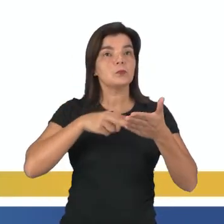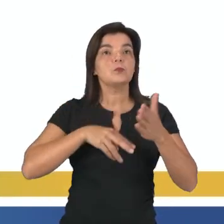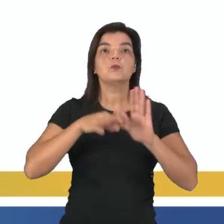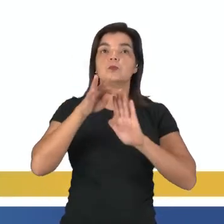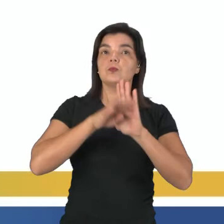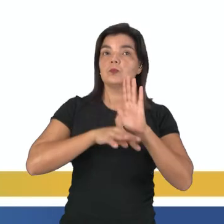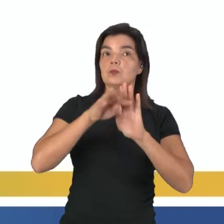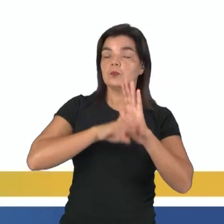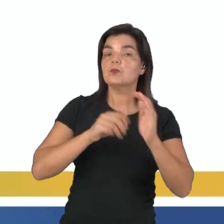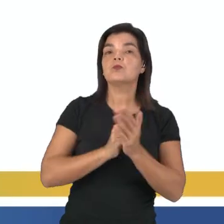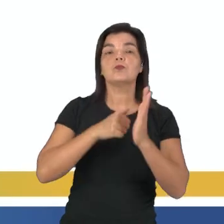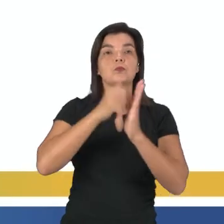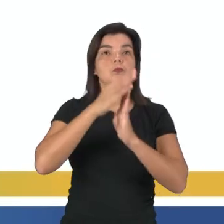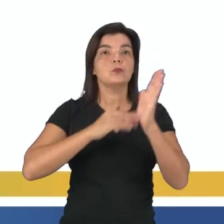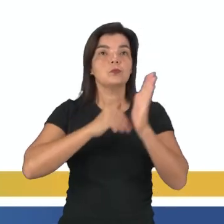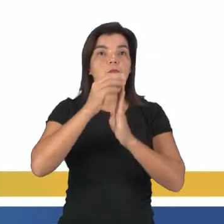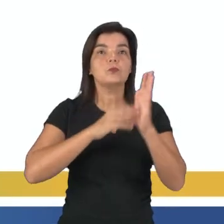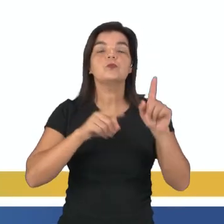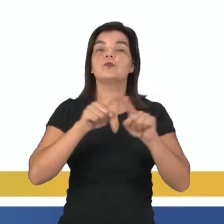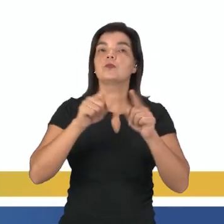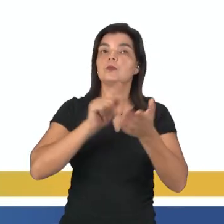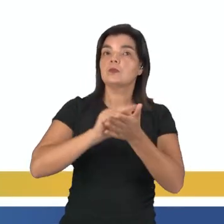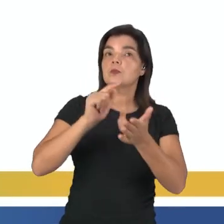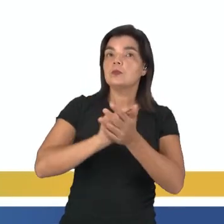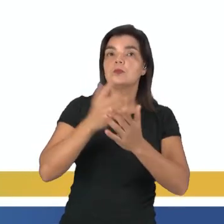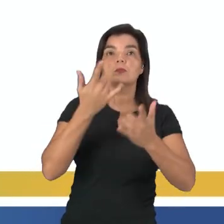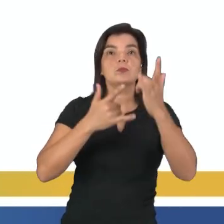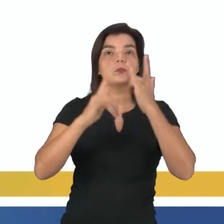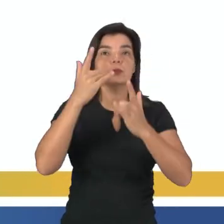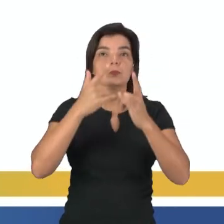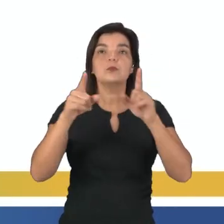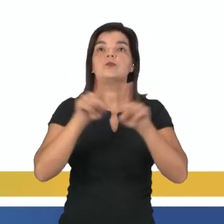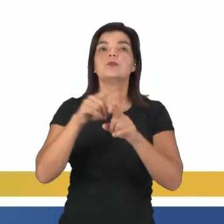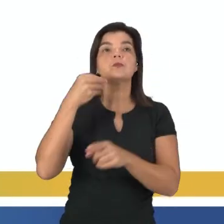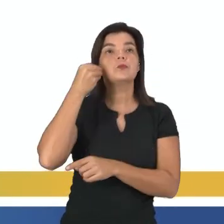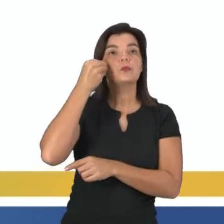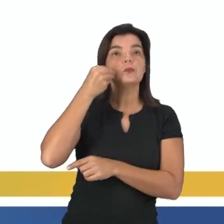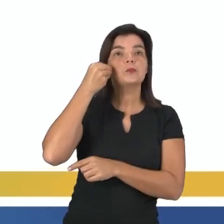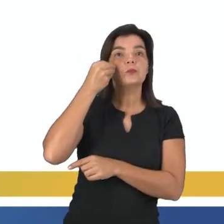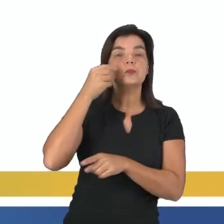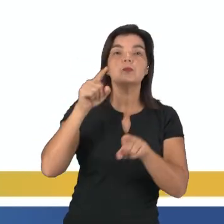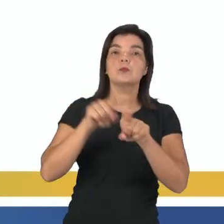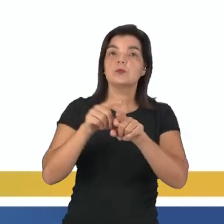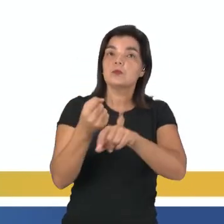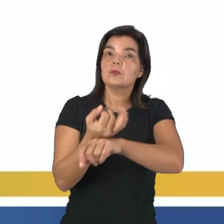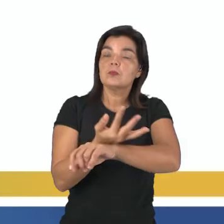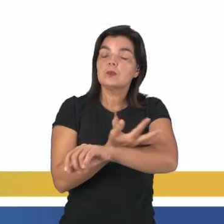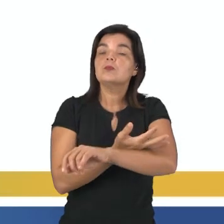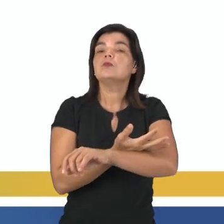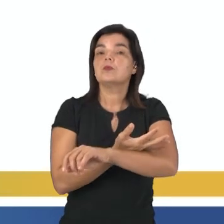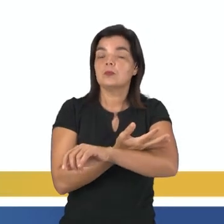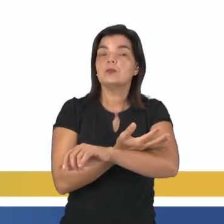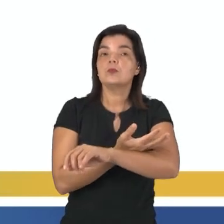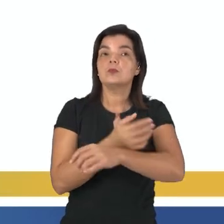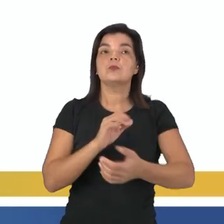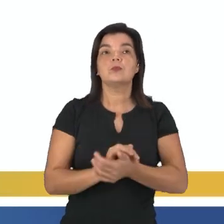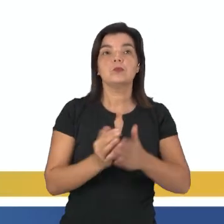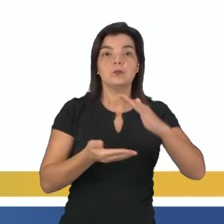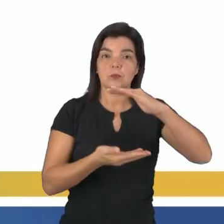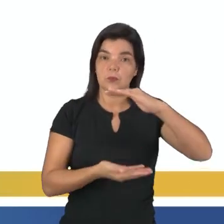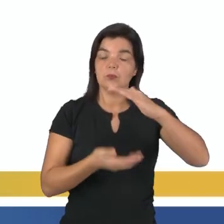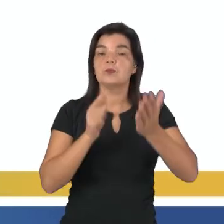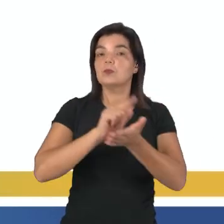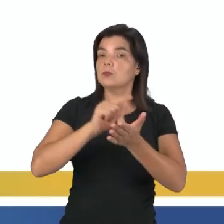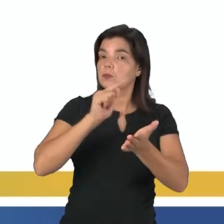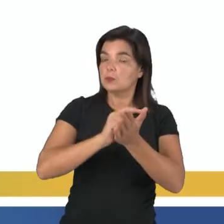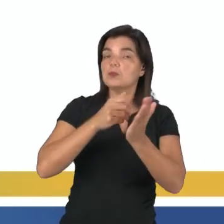de pintura limpo e brilhante contêm um montão de experiências para mim, lo acaricio com minha mano, tá hablando de emoção. Ou seja, os tubos estão limpos,